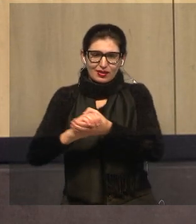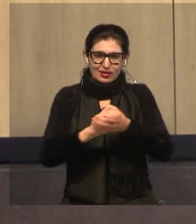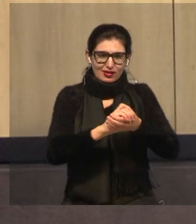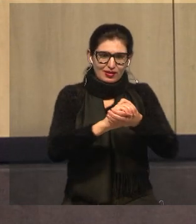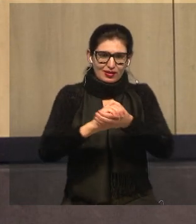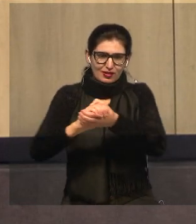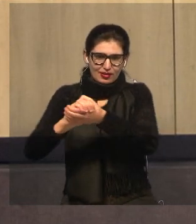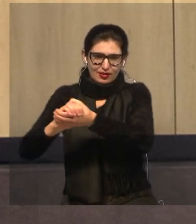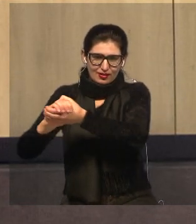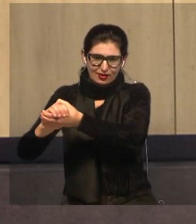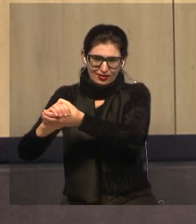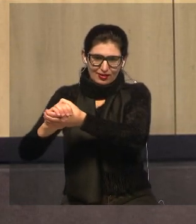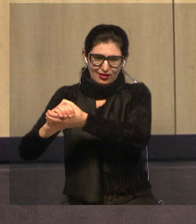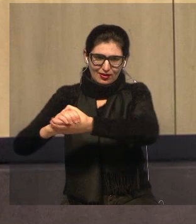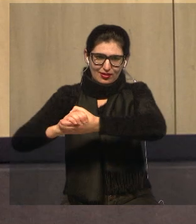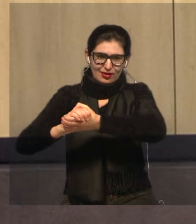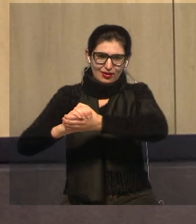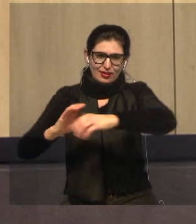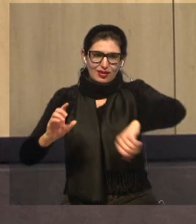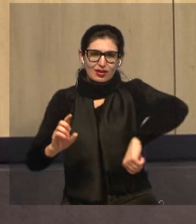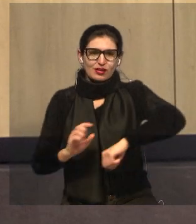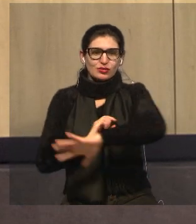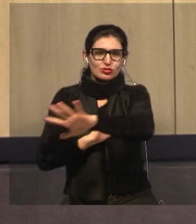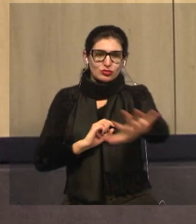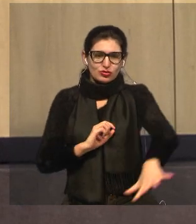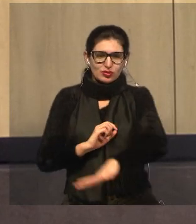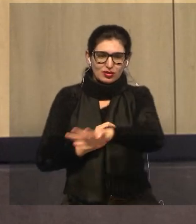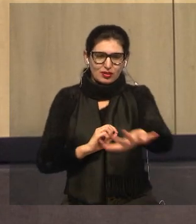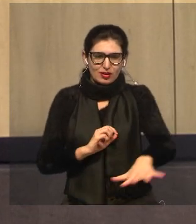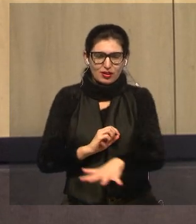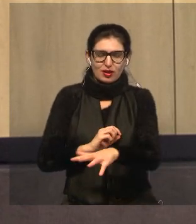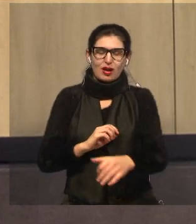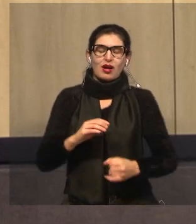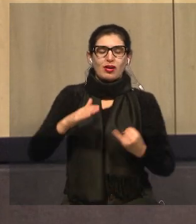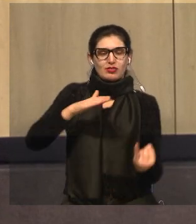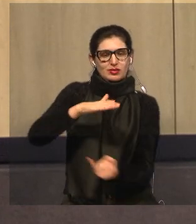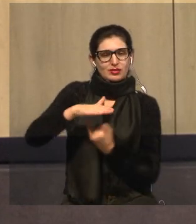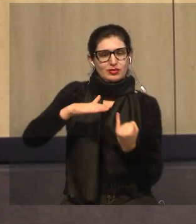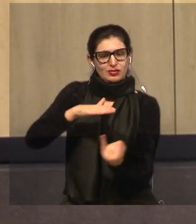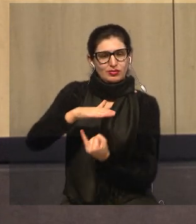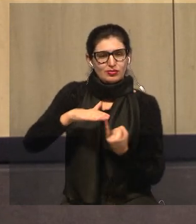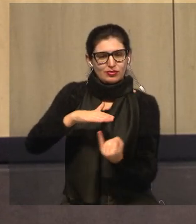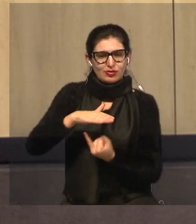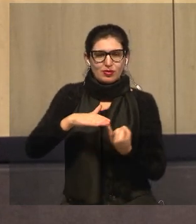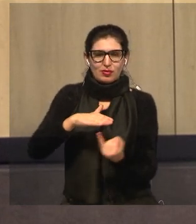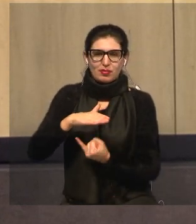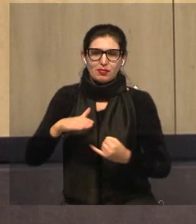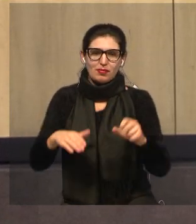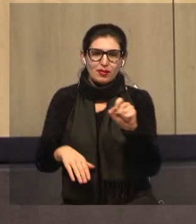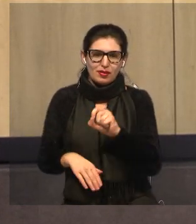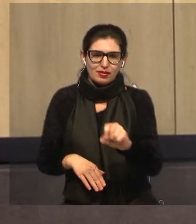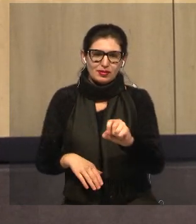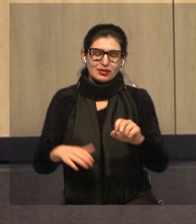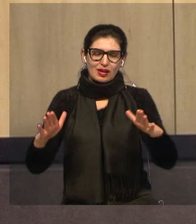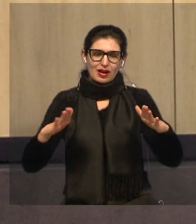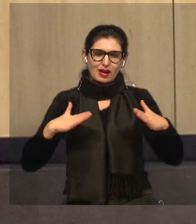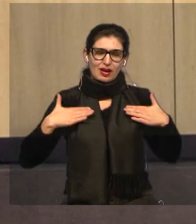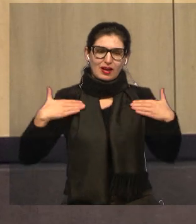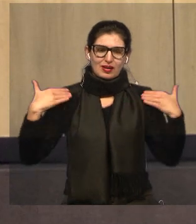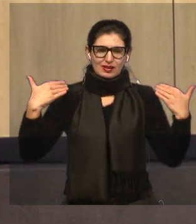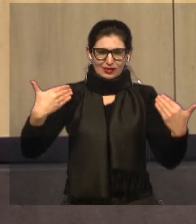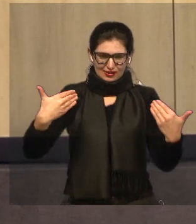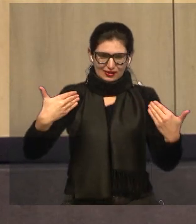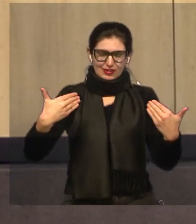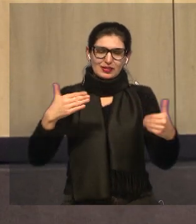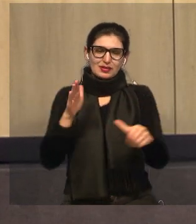cumprimento mais geral e mais informal e anoto aqui a imensa alegria com que eu,